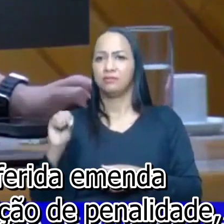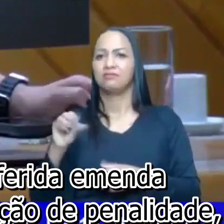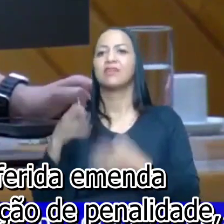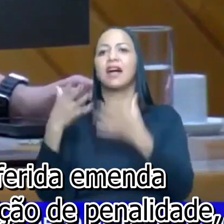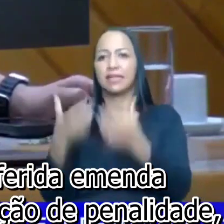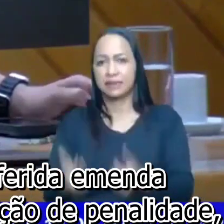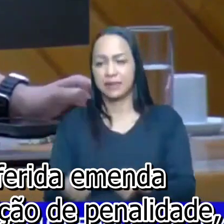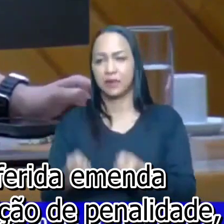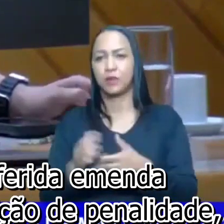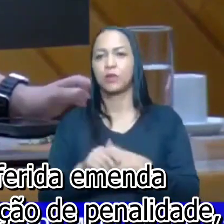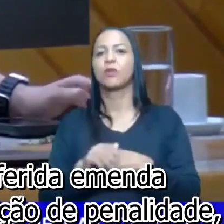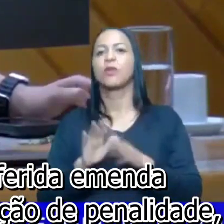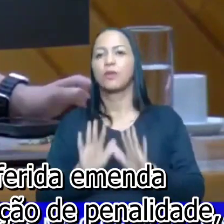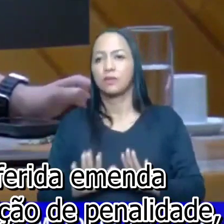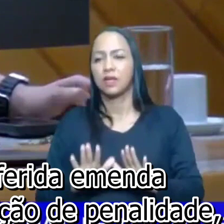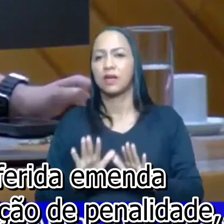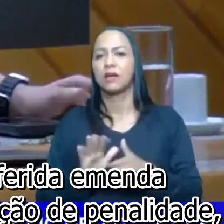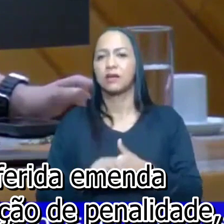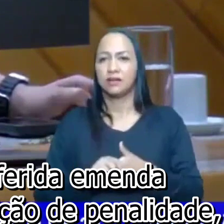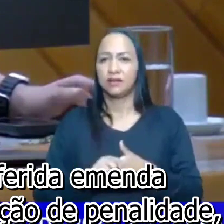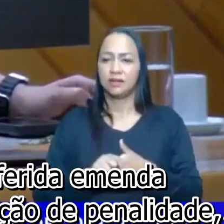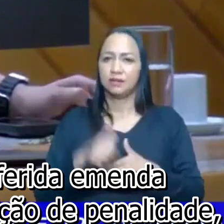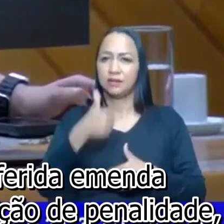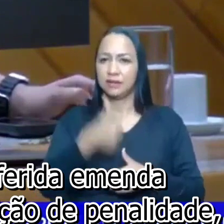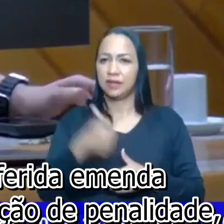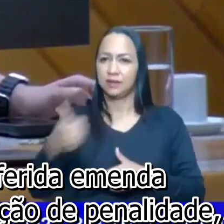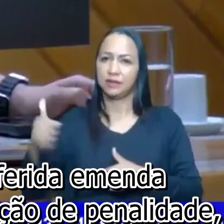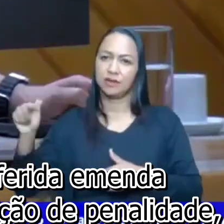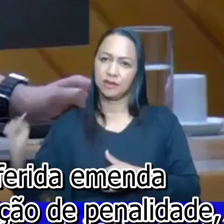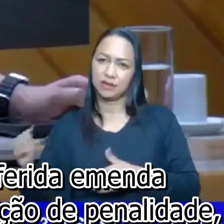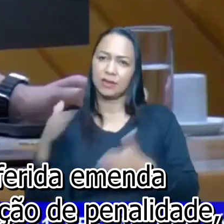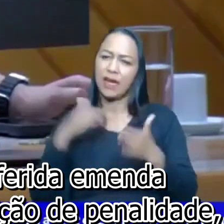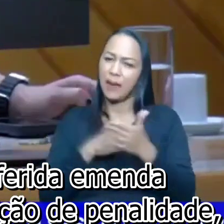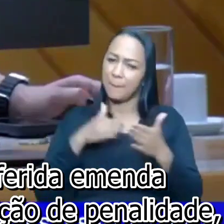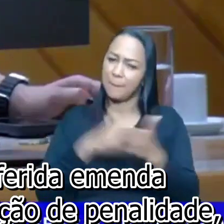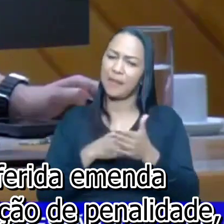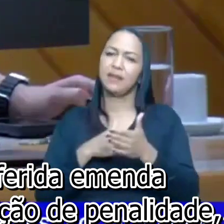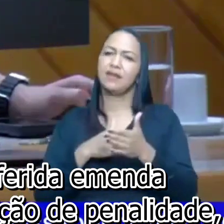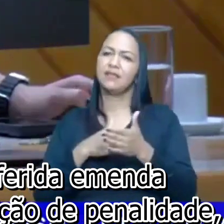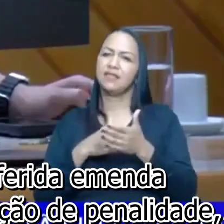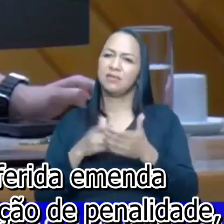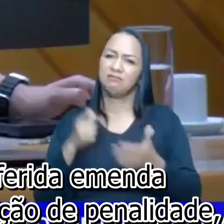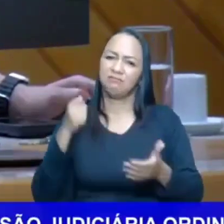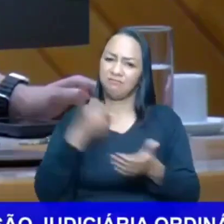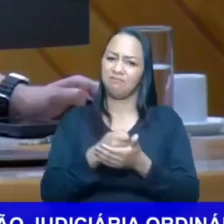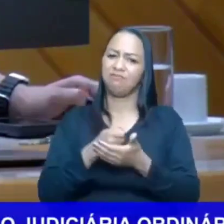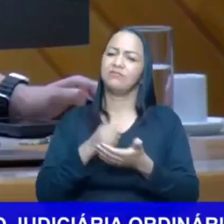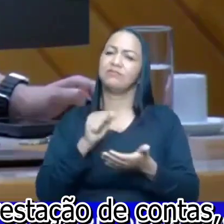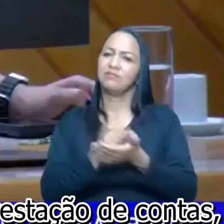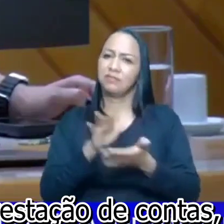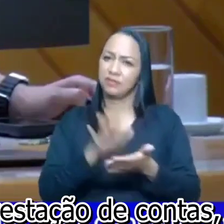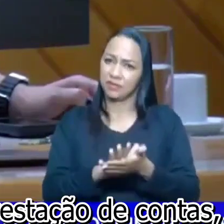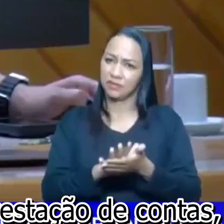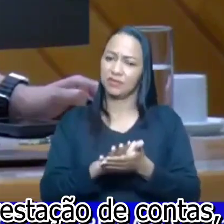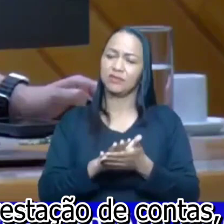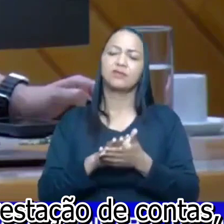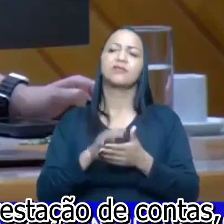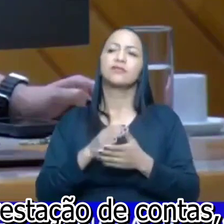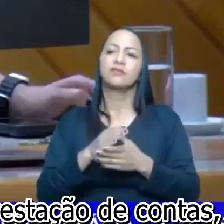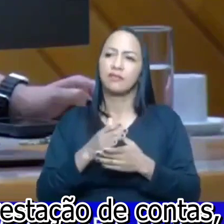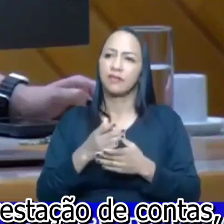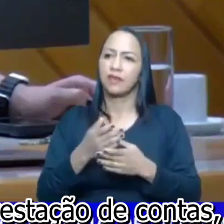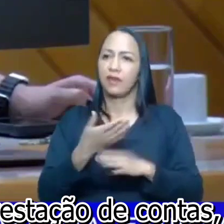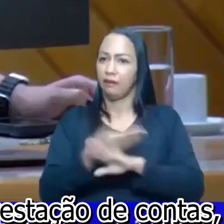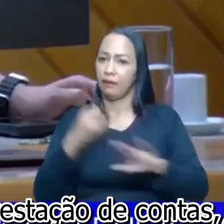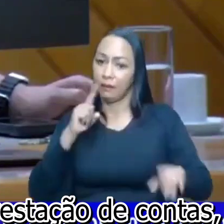assentou que, embora a referida emenda constitucional número 117 impeça a imposição de penalidades, não afasta a configuração de